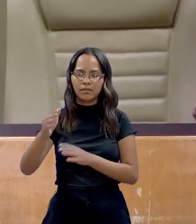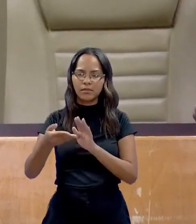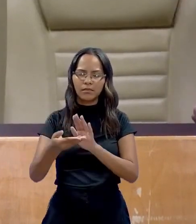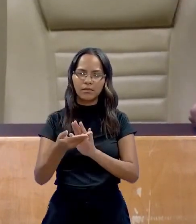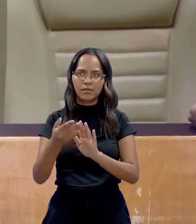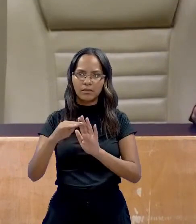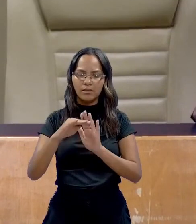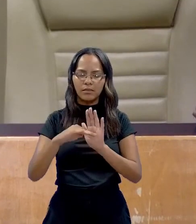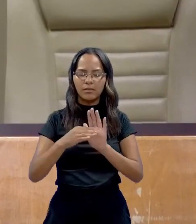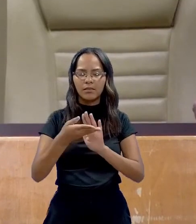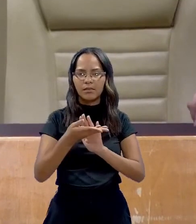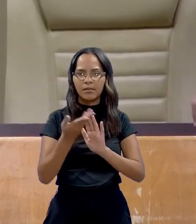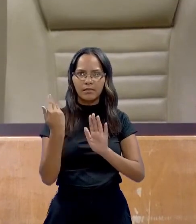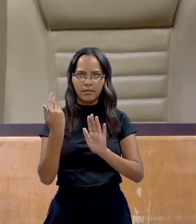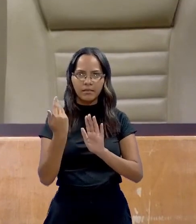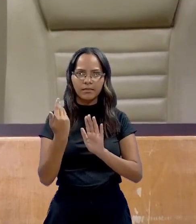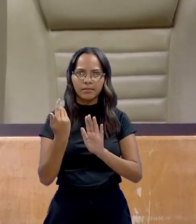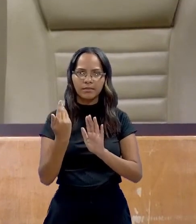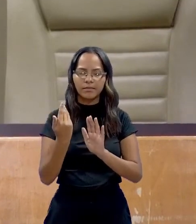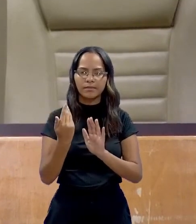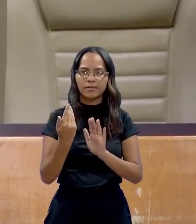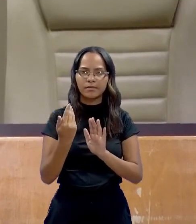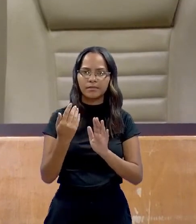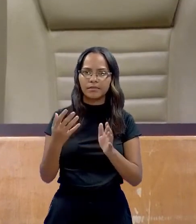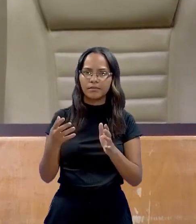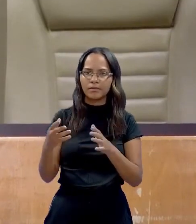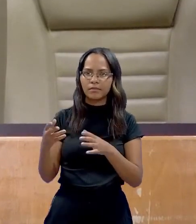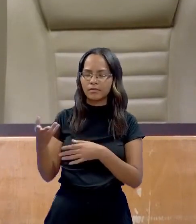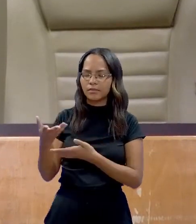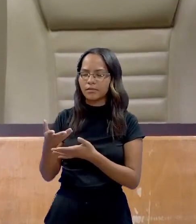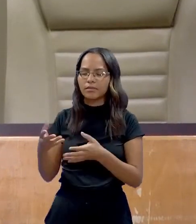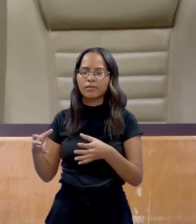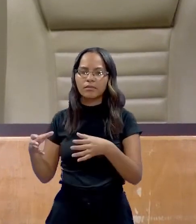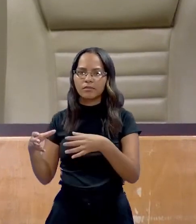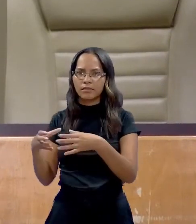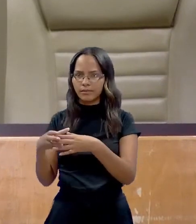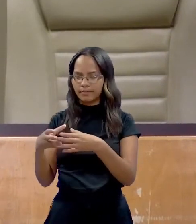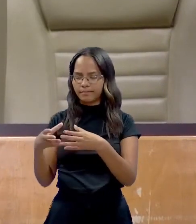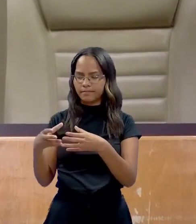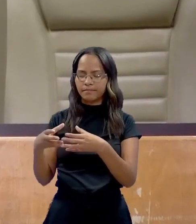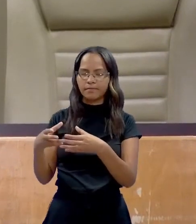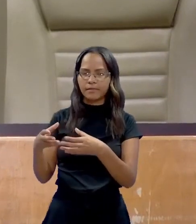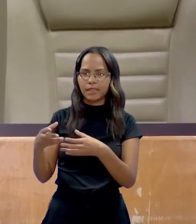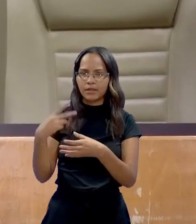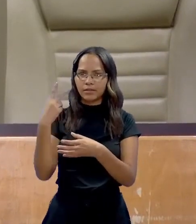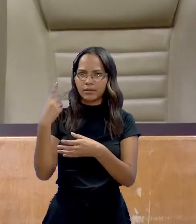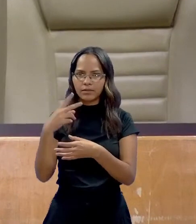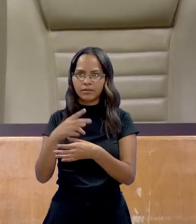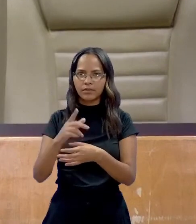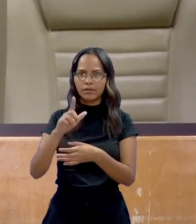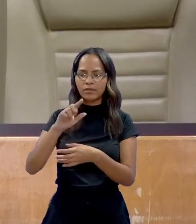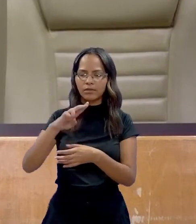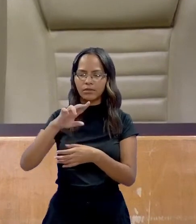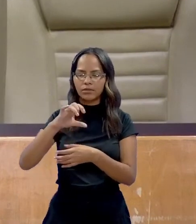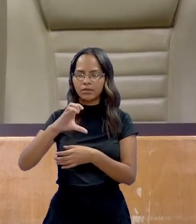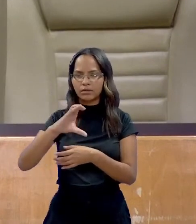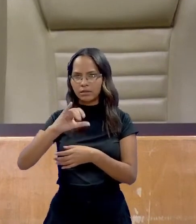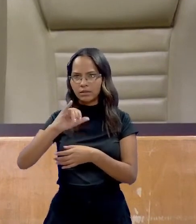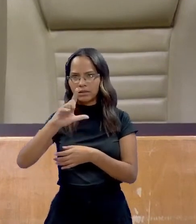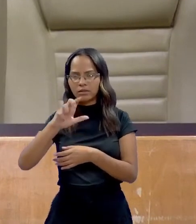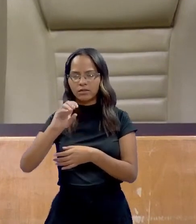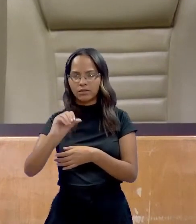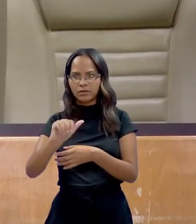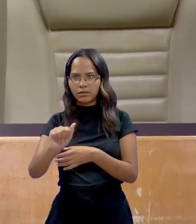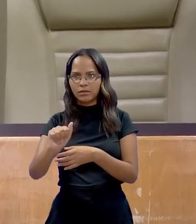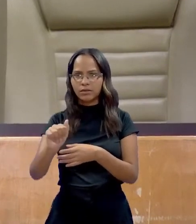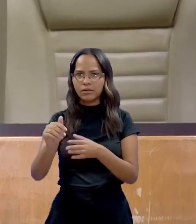pedido do autor. Assessorias dos vereadores Leia Kreber e Lucila do Recanto justificaram a ausência das parlamentares por